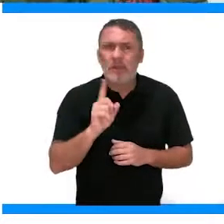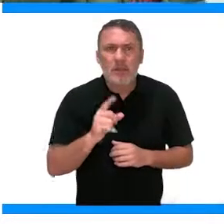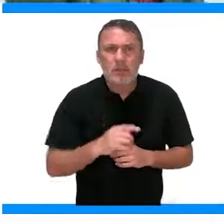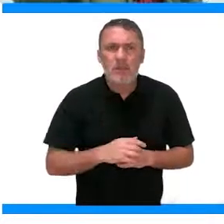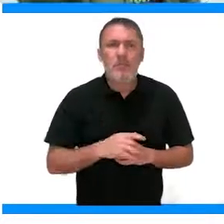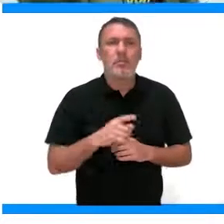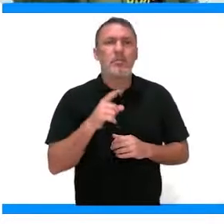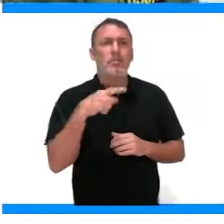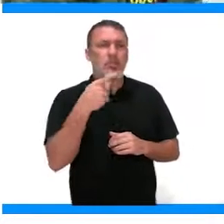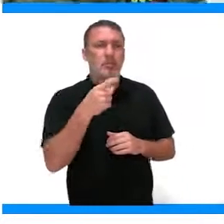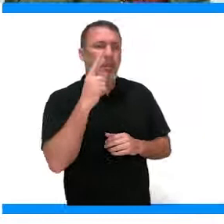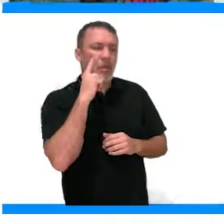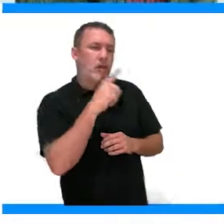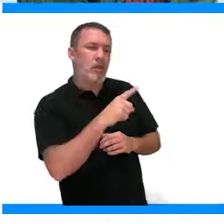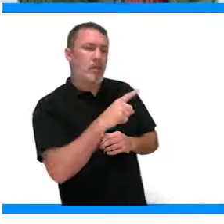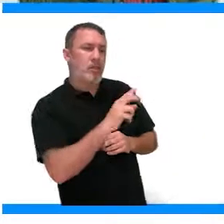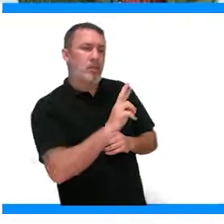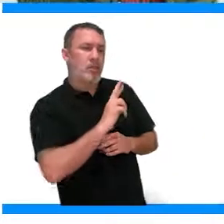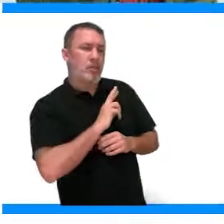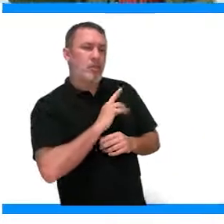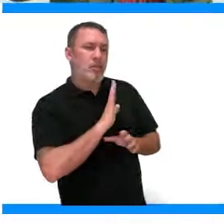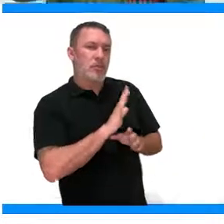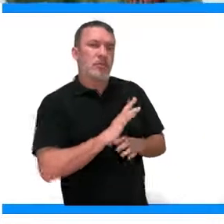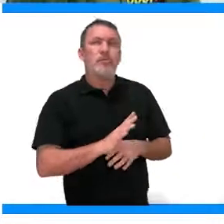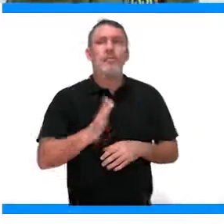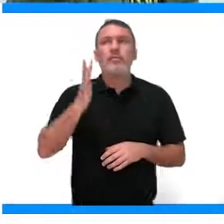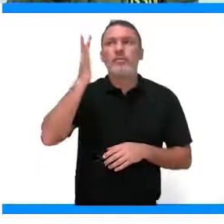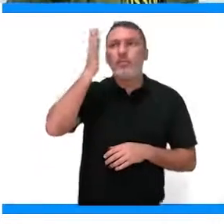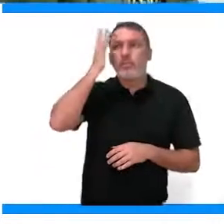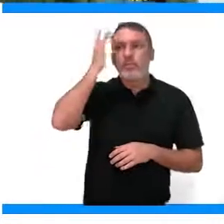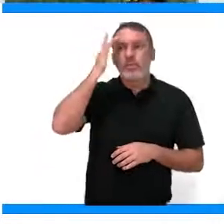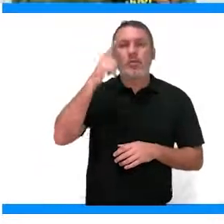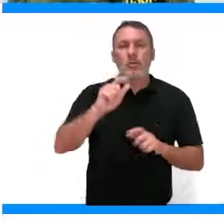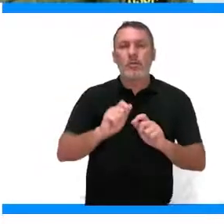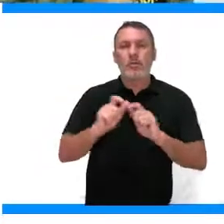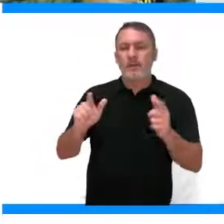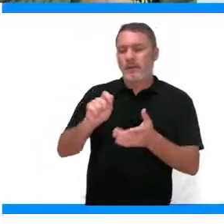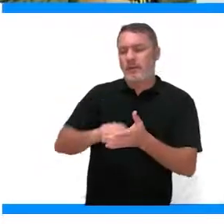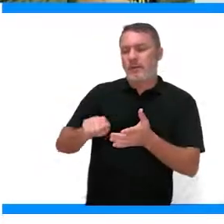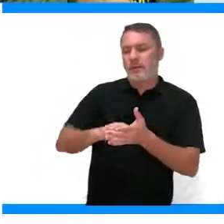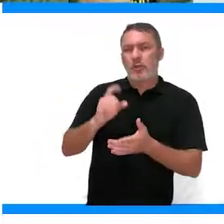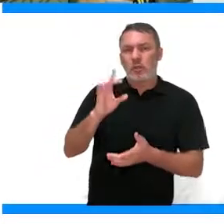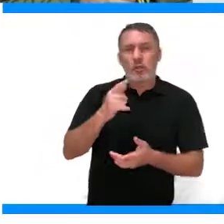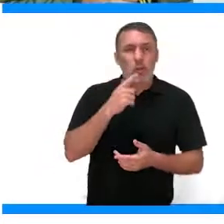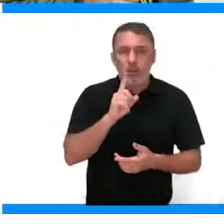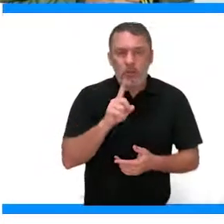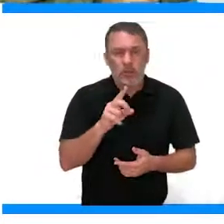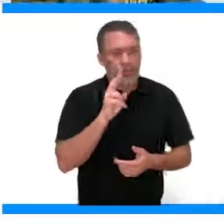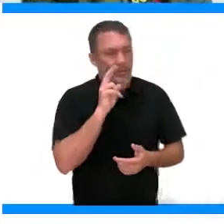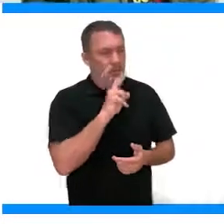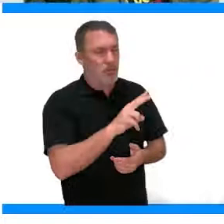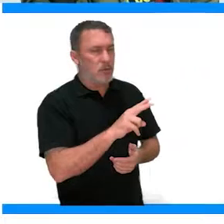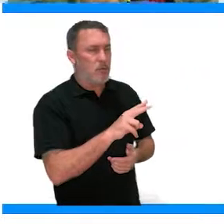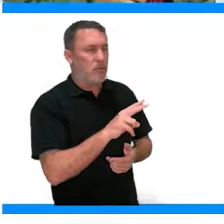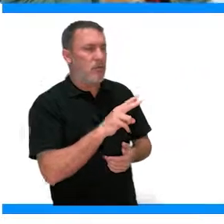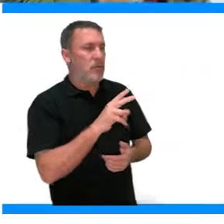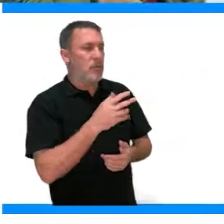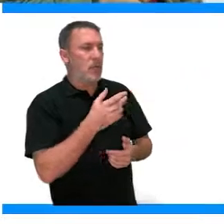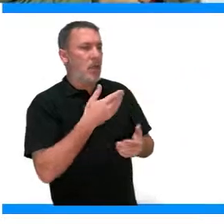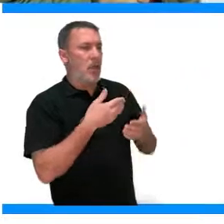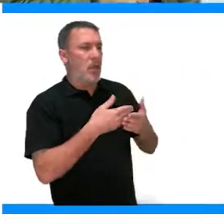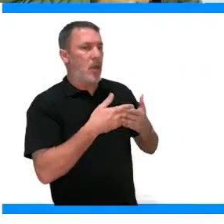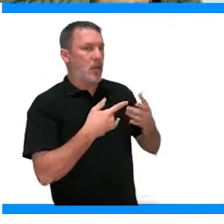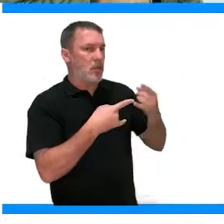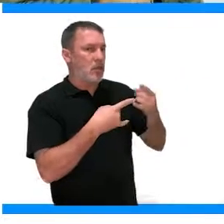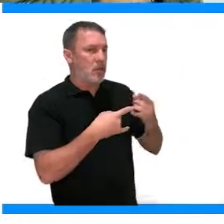conseguiu? Olha a minha solução. Depois de amanhã, tenta de novo fazer sozinho. Não conseguiu? Olha a minha solução